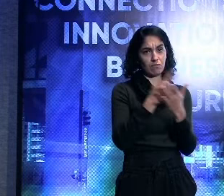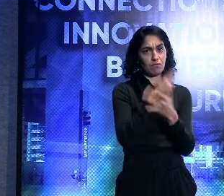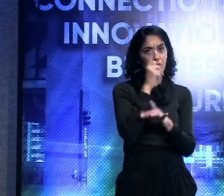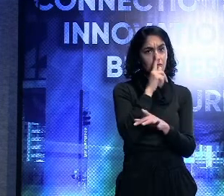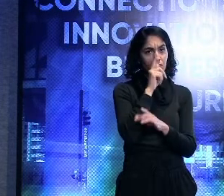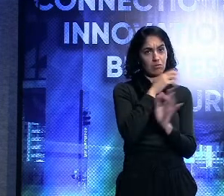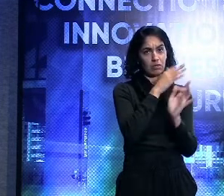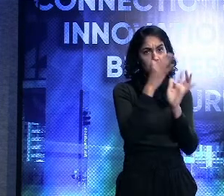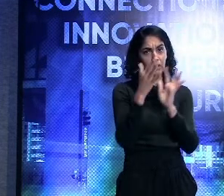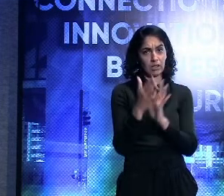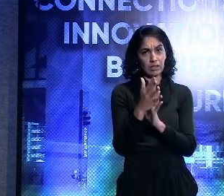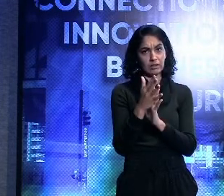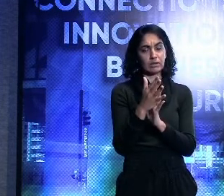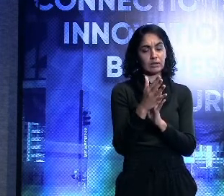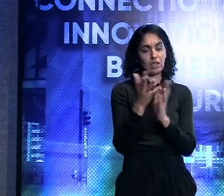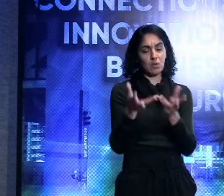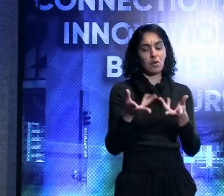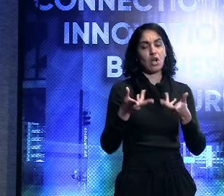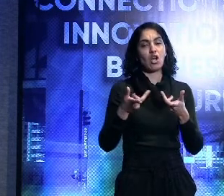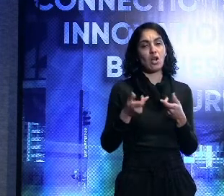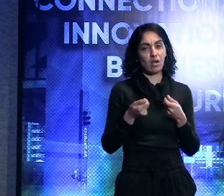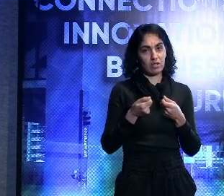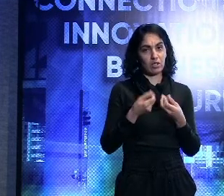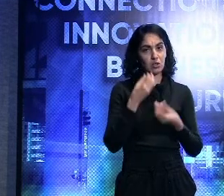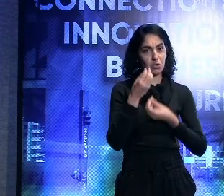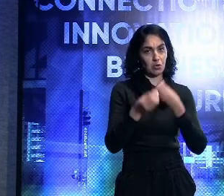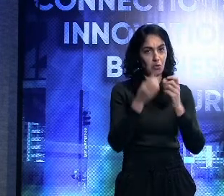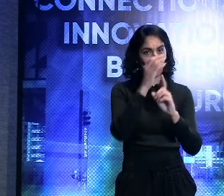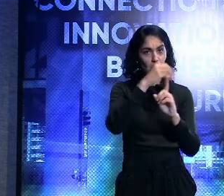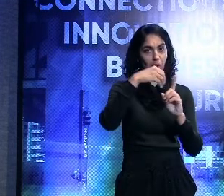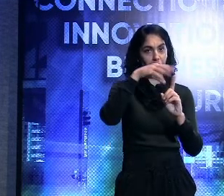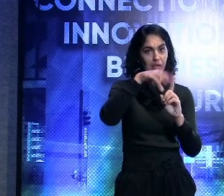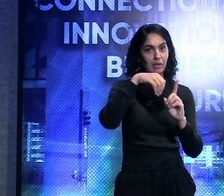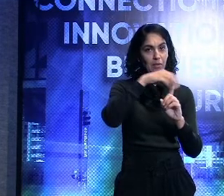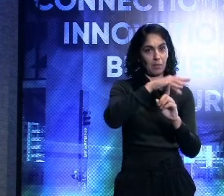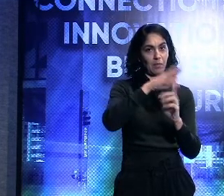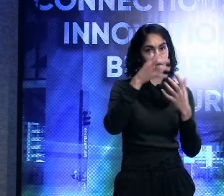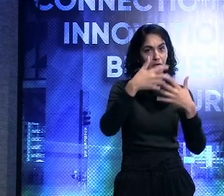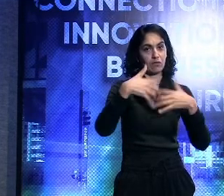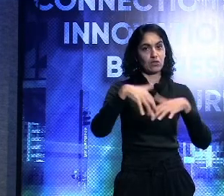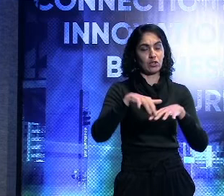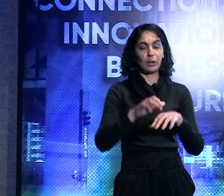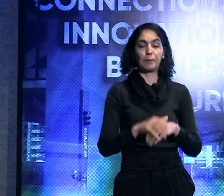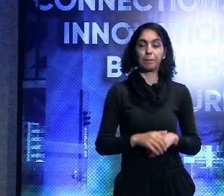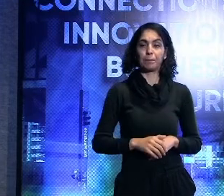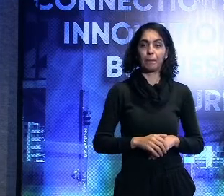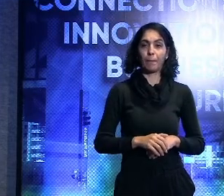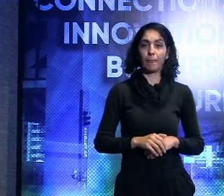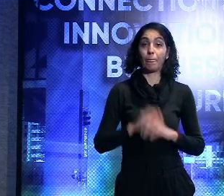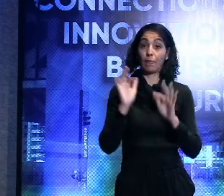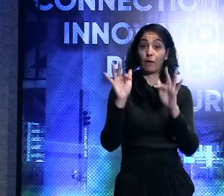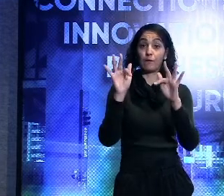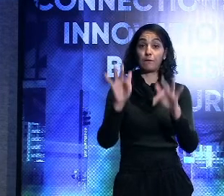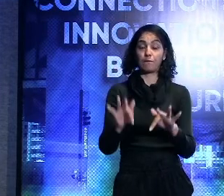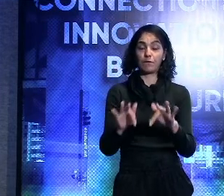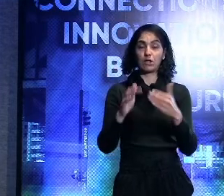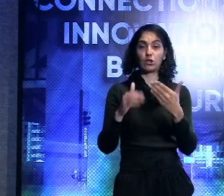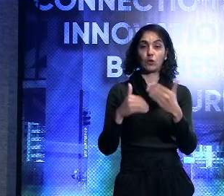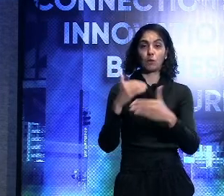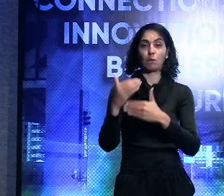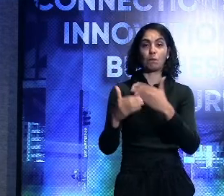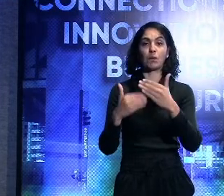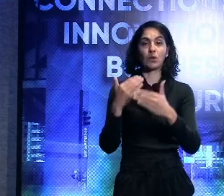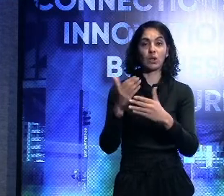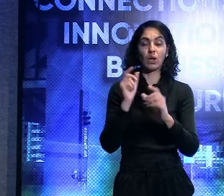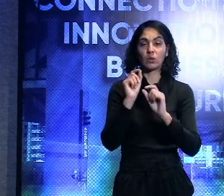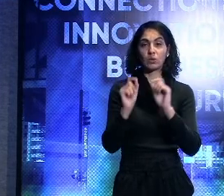caminho, e ter uma claridade em alinhamento de como essa API deve funcionar. No fim das contas, o nosso processo de S-Warp, ele